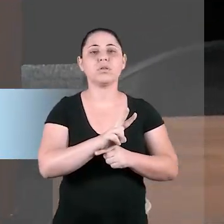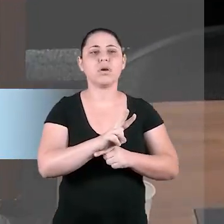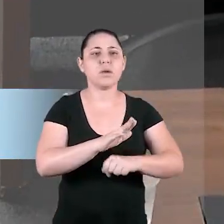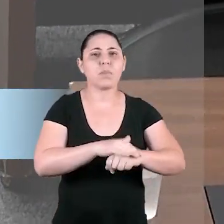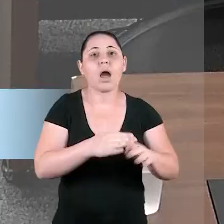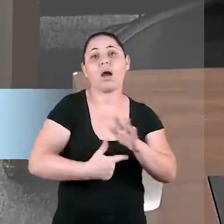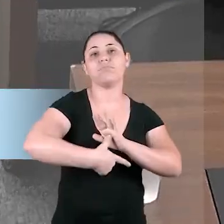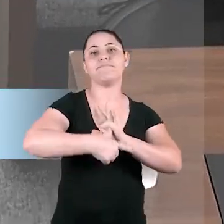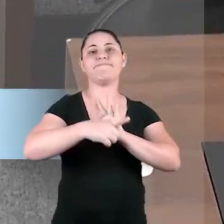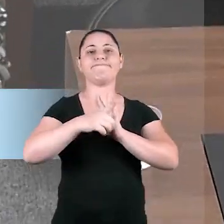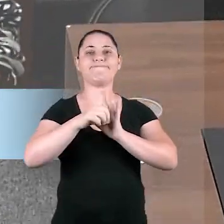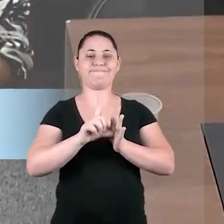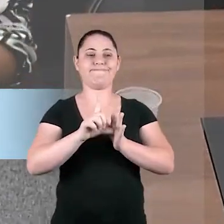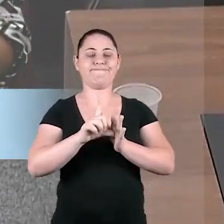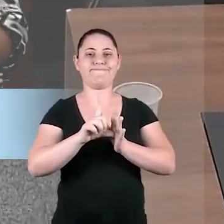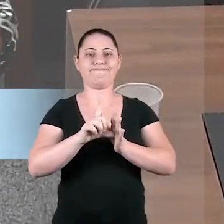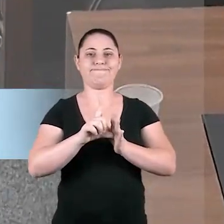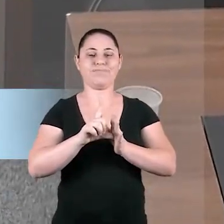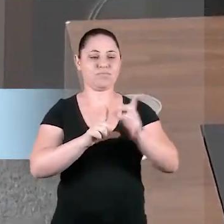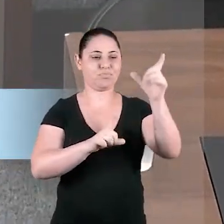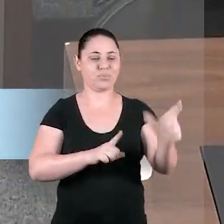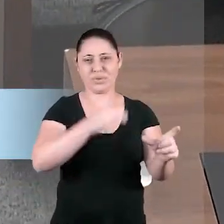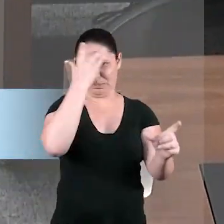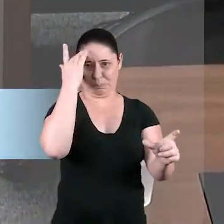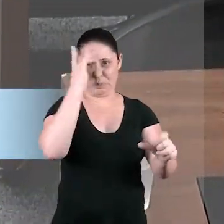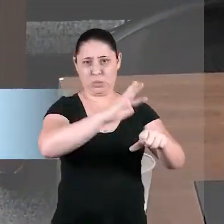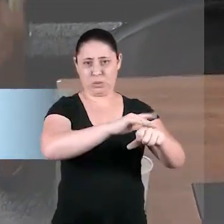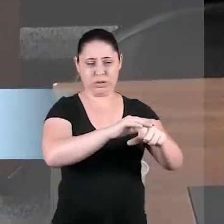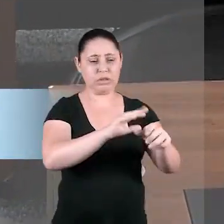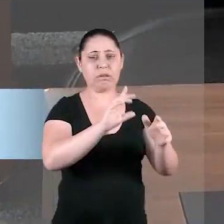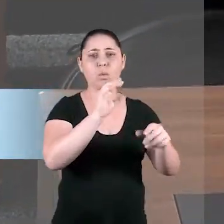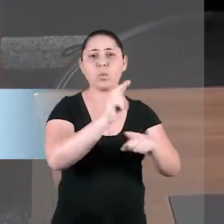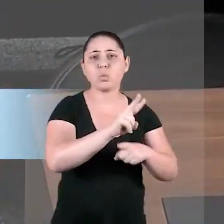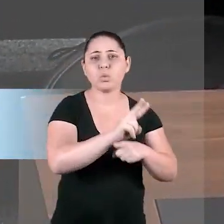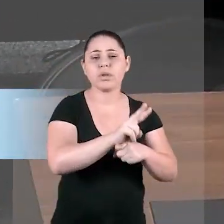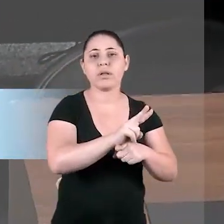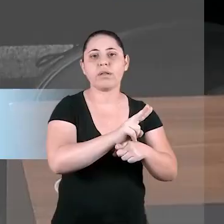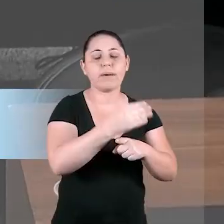paliativos, quanto mais cedo o paciente receber, o prognóstico dele é melhor.